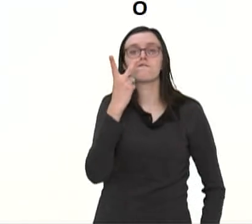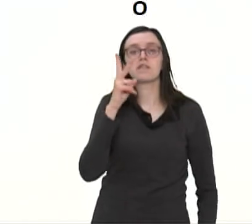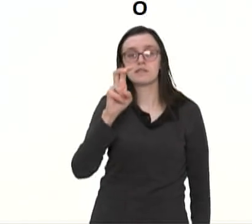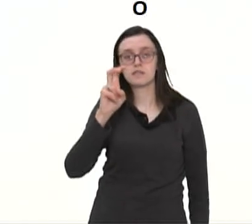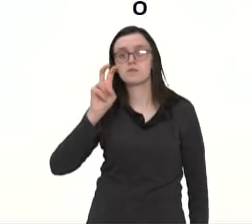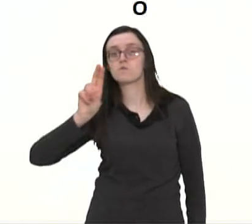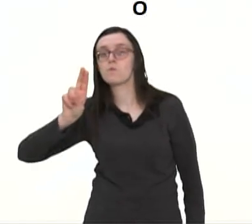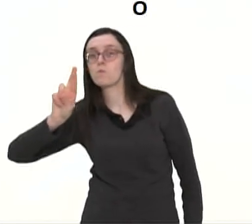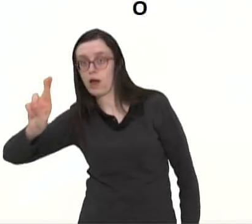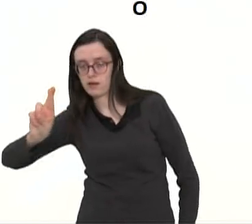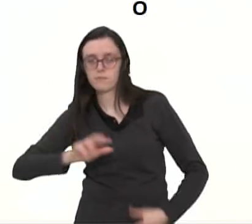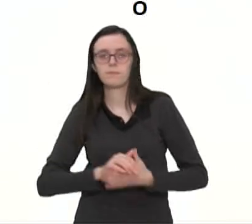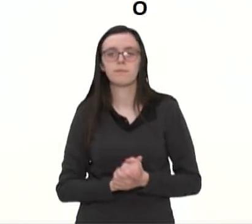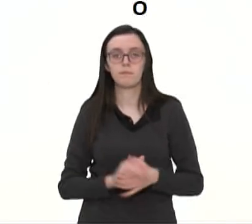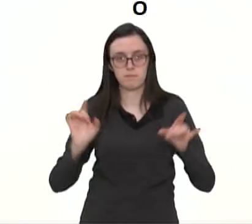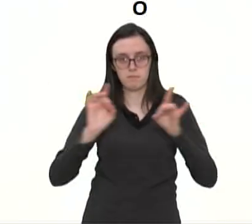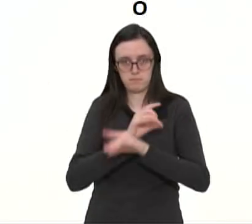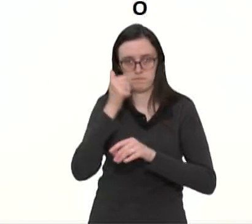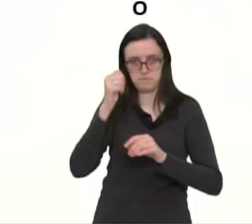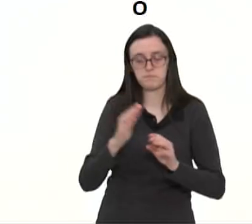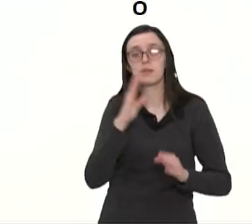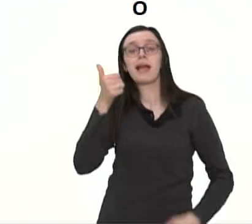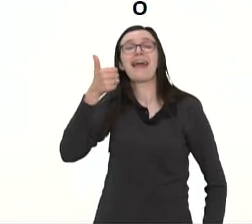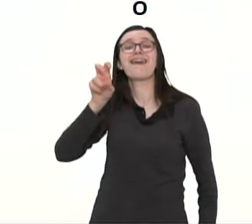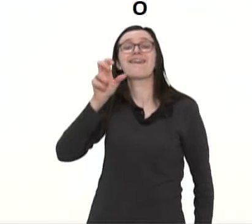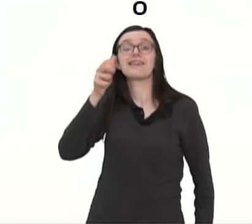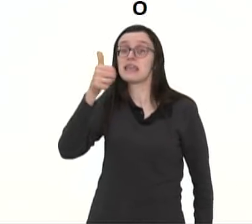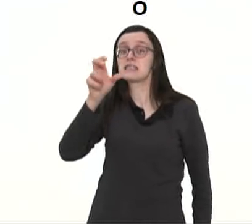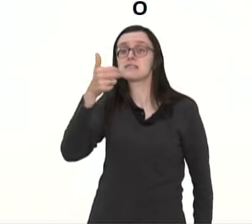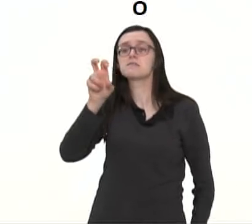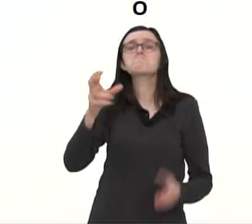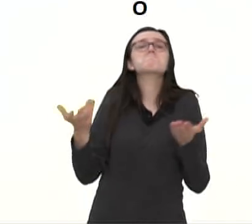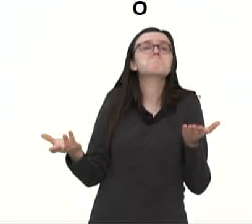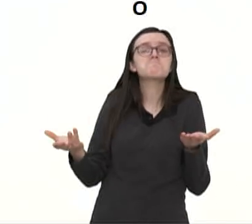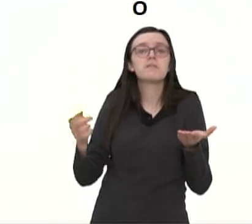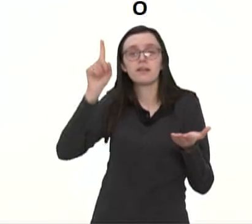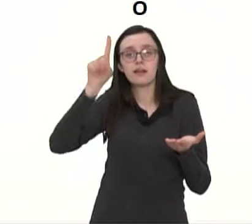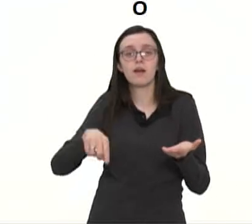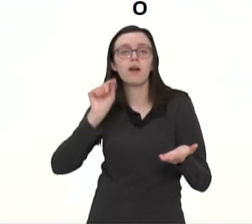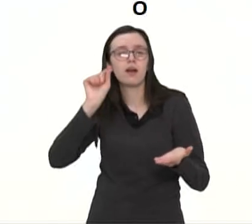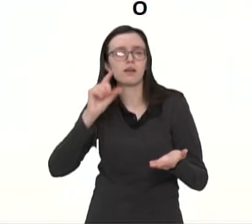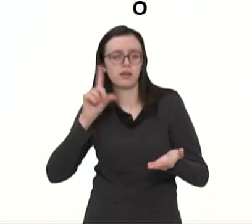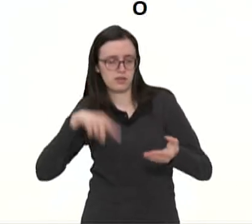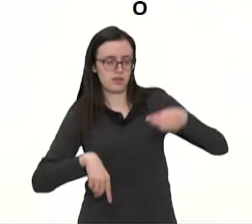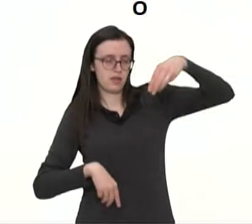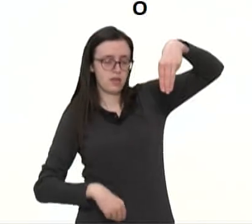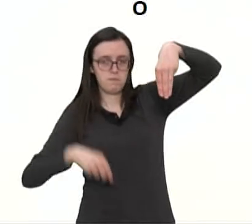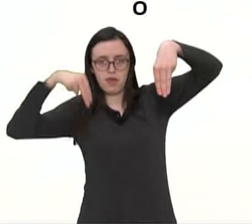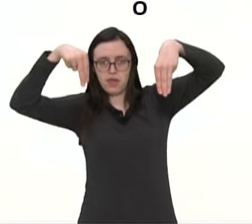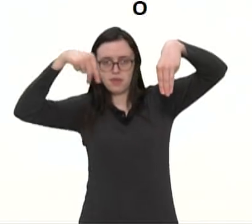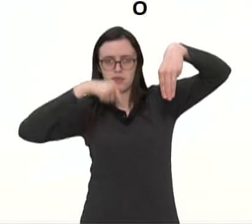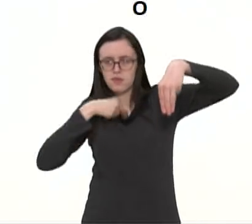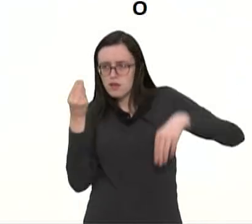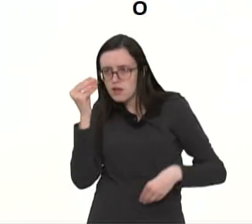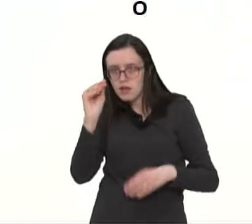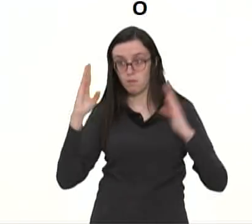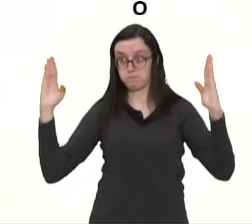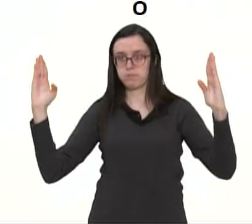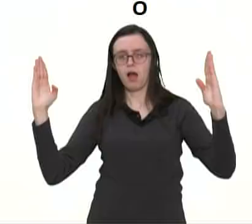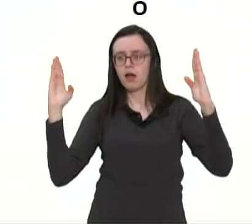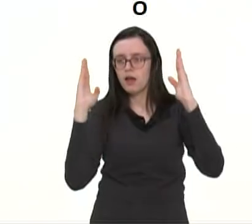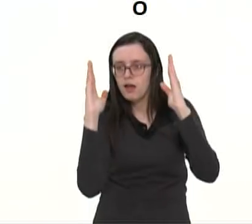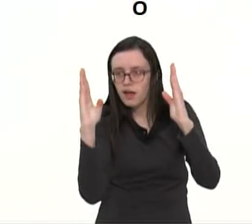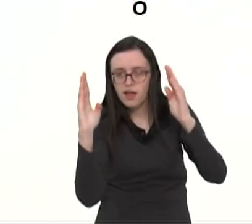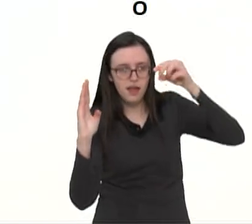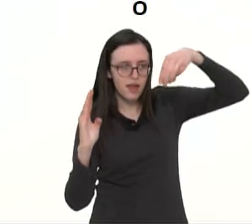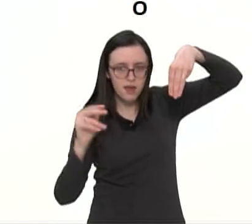recombinação, ok? Vou para a próxima, que é o 15. O 15, então, é entre o M e o N. Coloquei o N ali, ó, e considerei essa